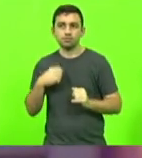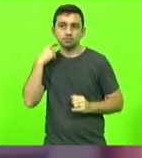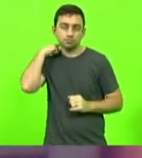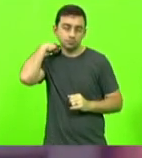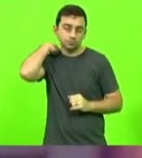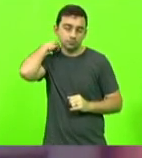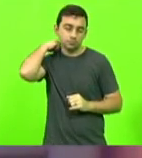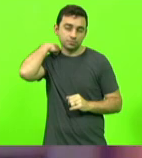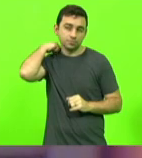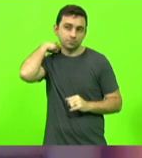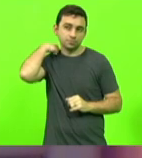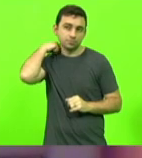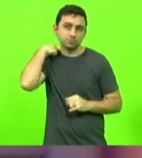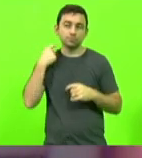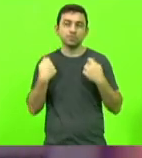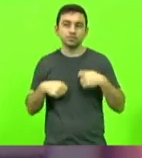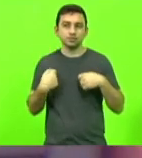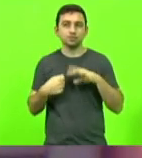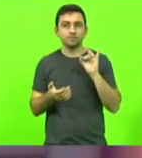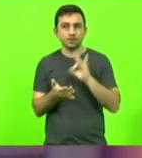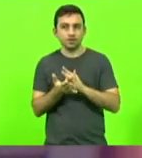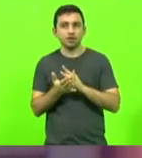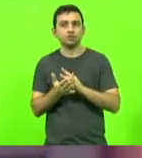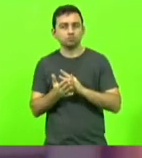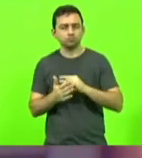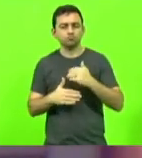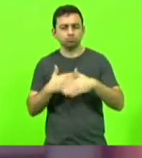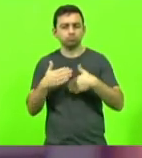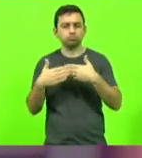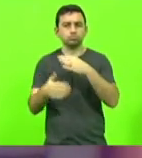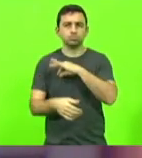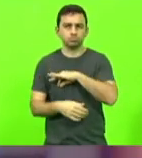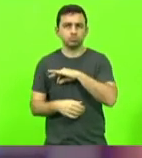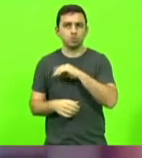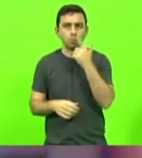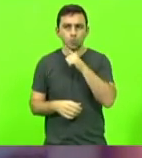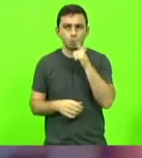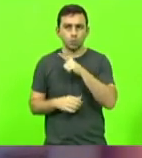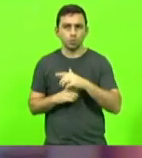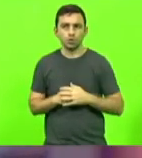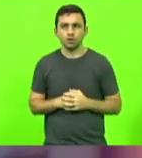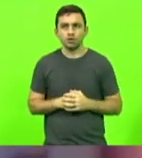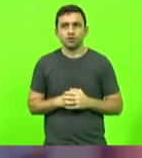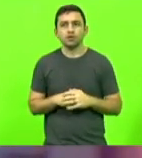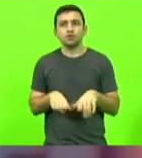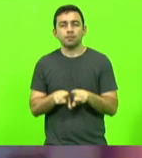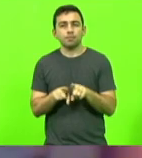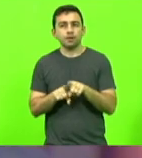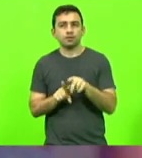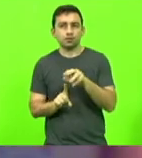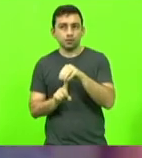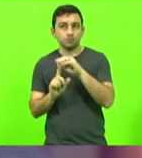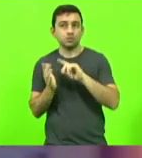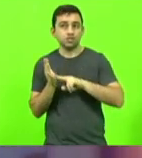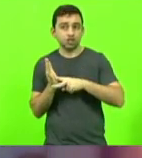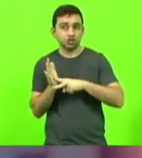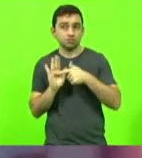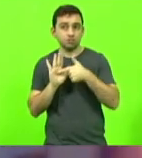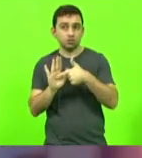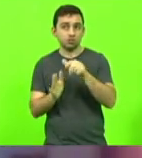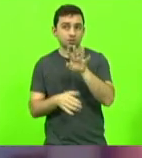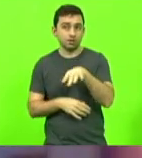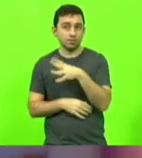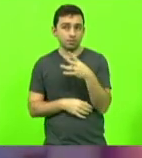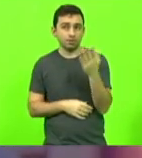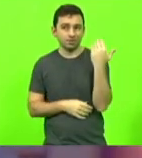garantir que haja, de fato, a progressão na carreira. Eu quero destacar que, quando o Cinte apresentou a tabela, nós